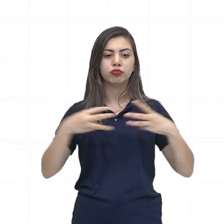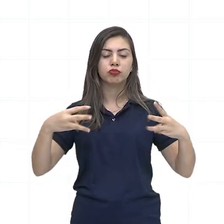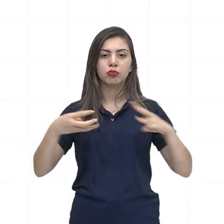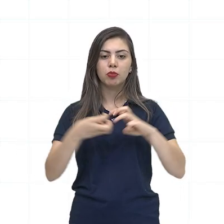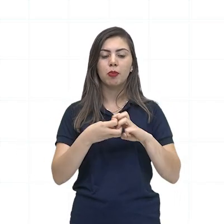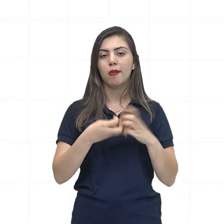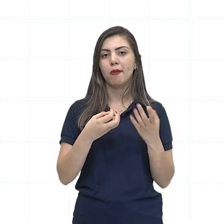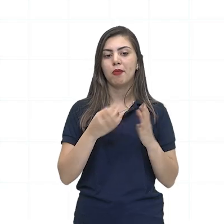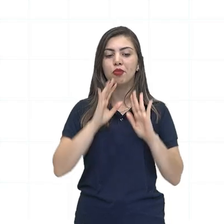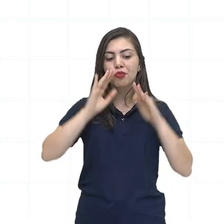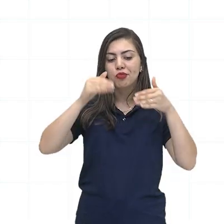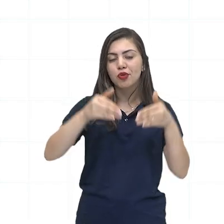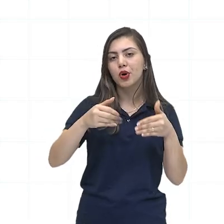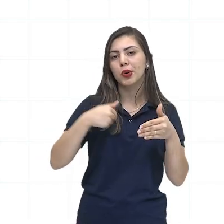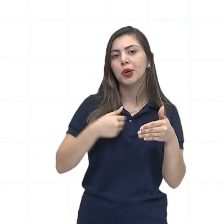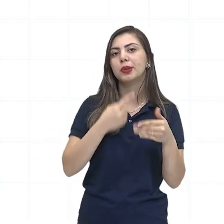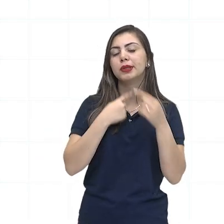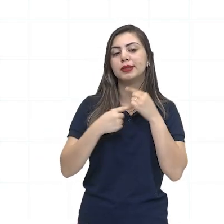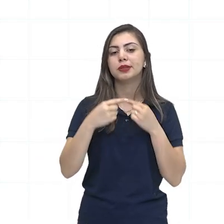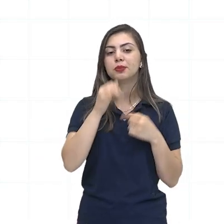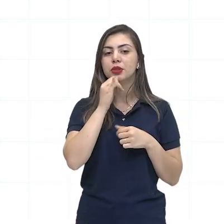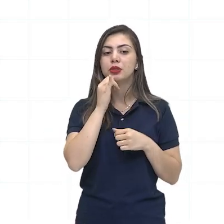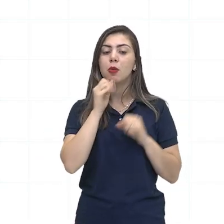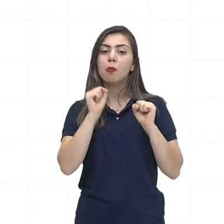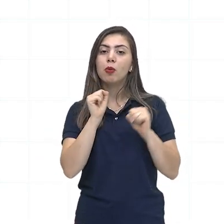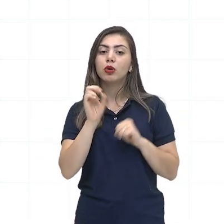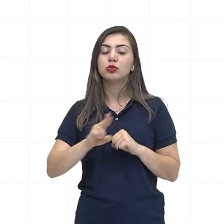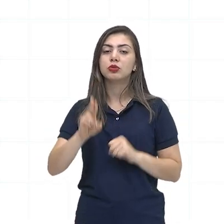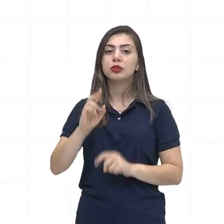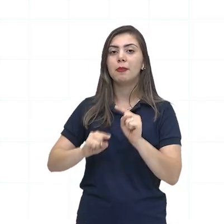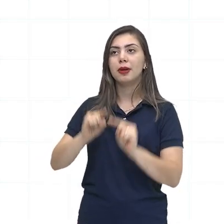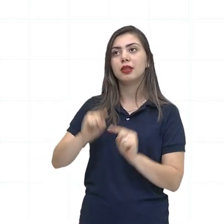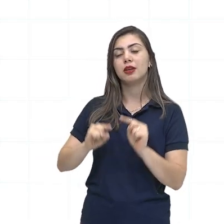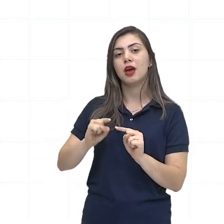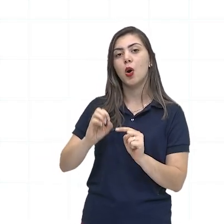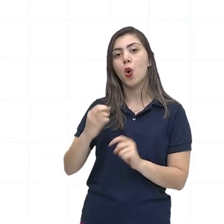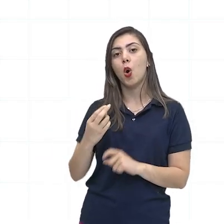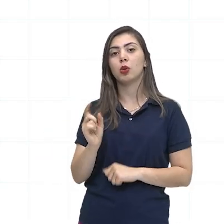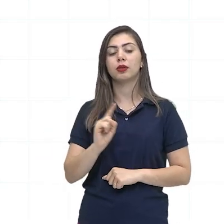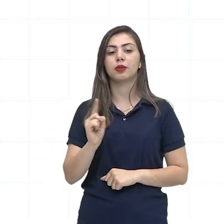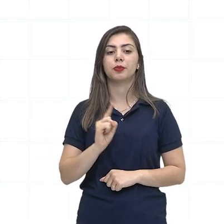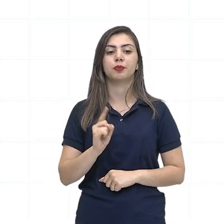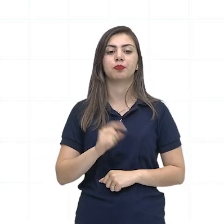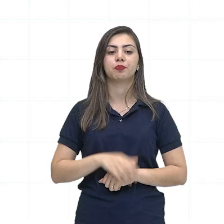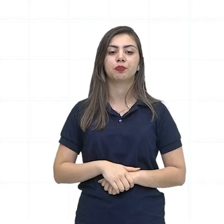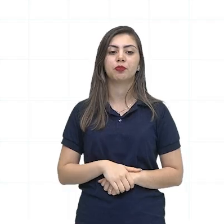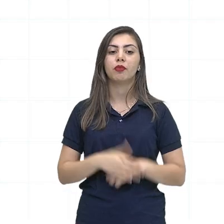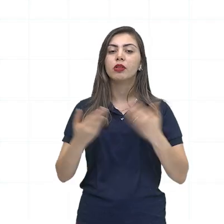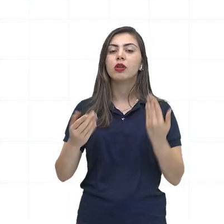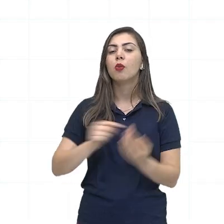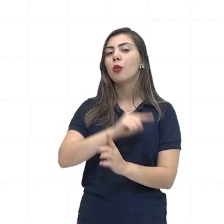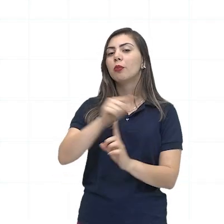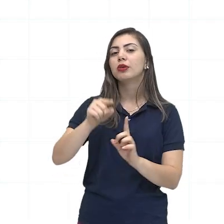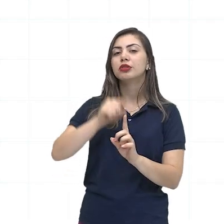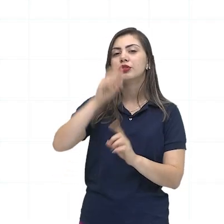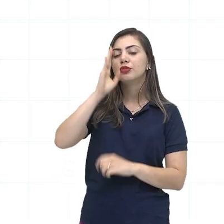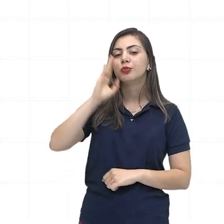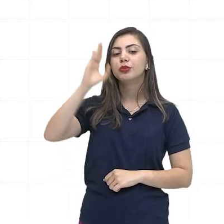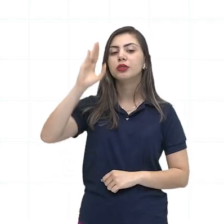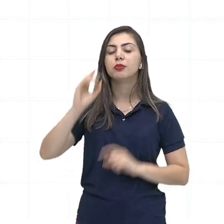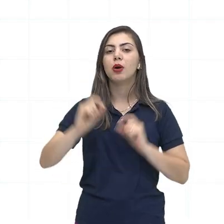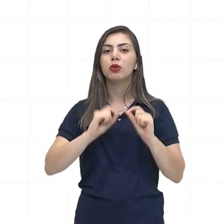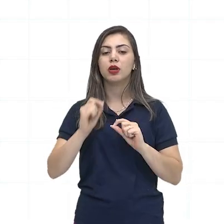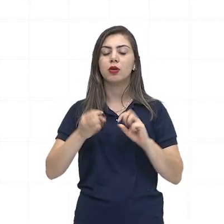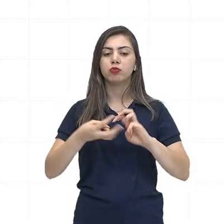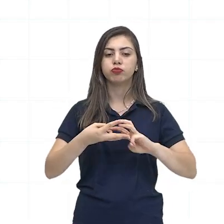musculares específicos, geralmente feitos com ou sem o uso de equipamentos. E o